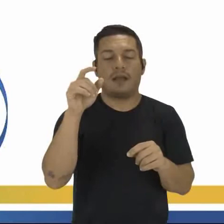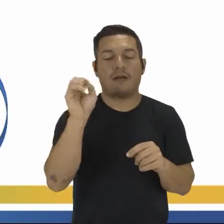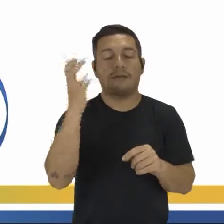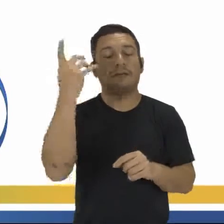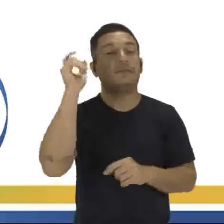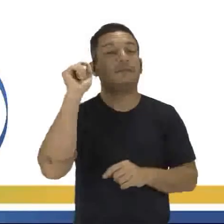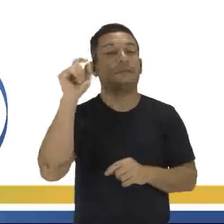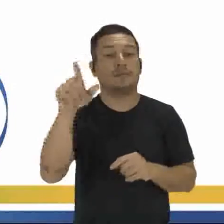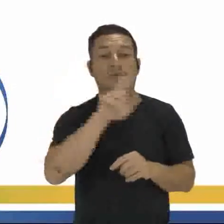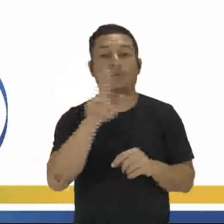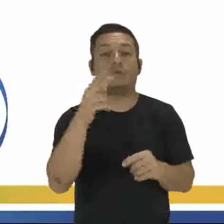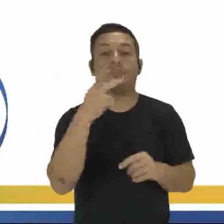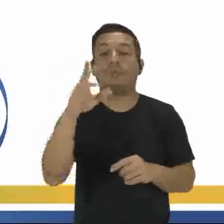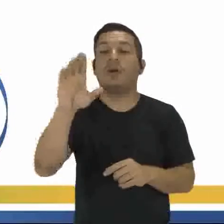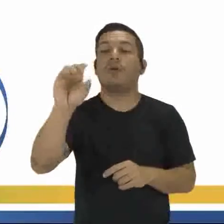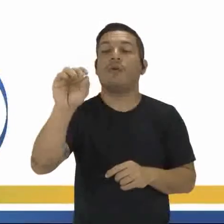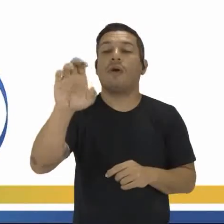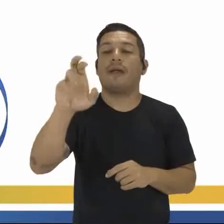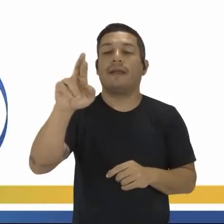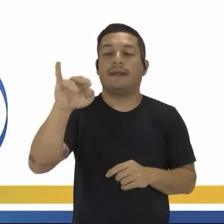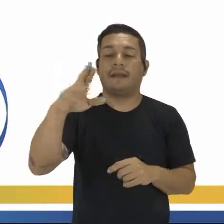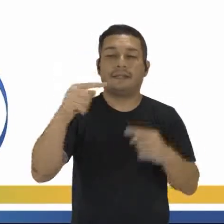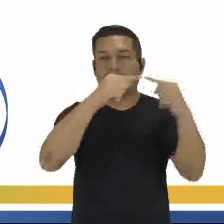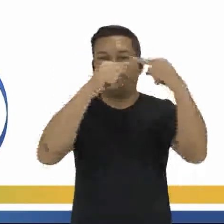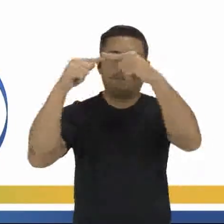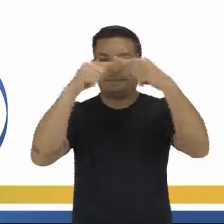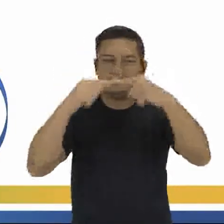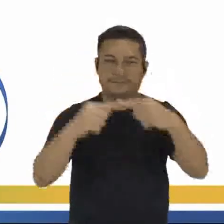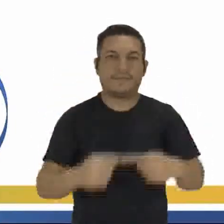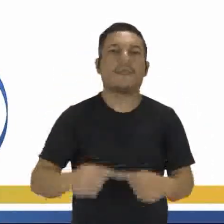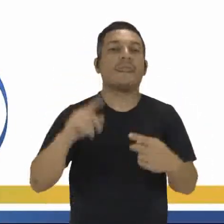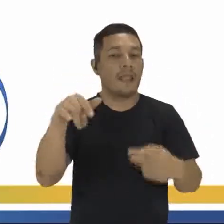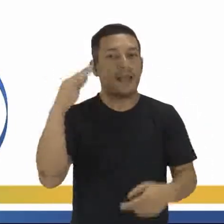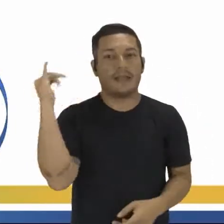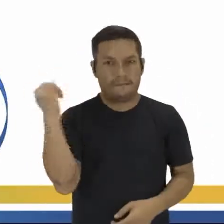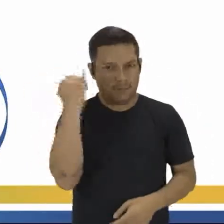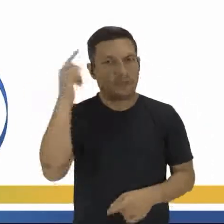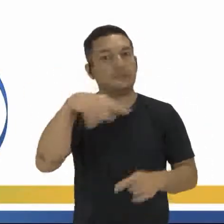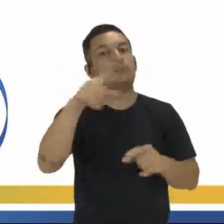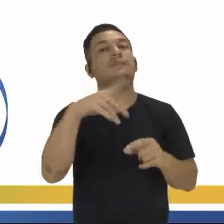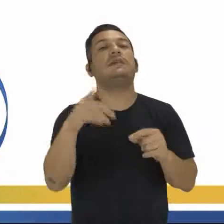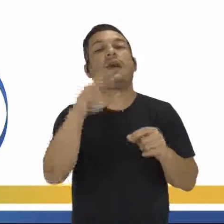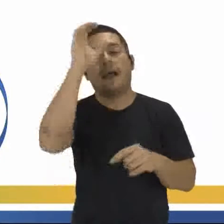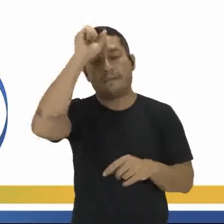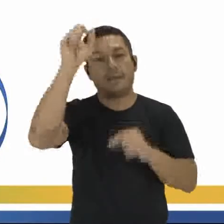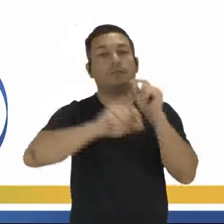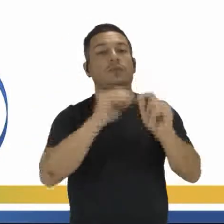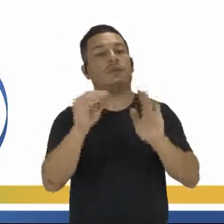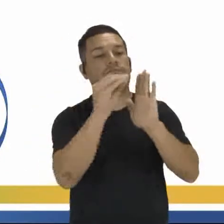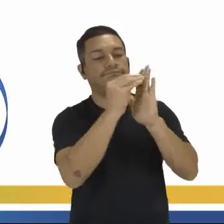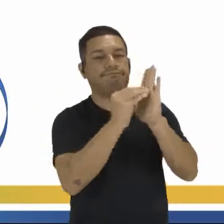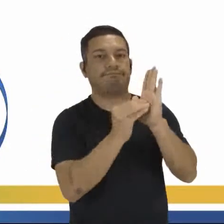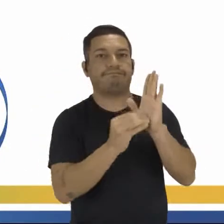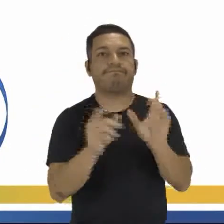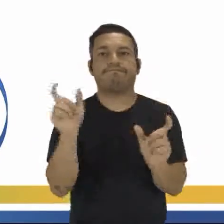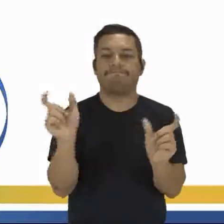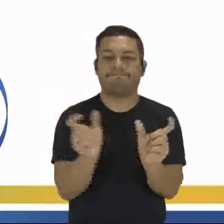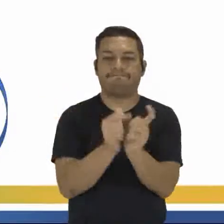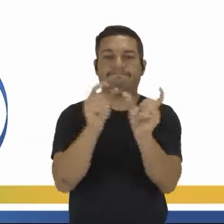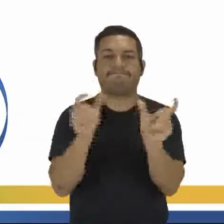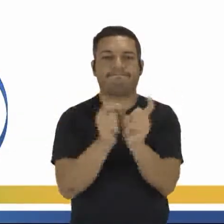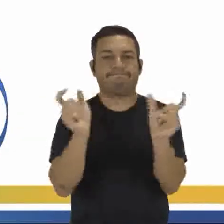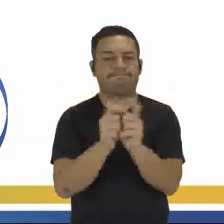aquilo que nós chamamos de coerência. Então é muito importante que você aprenda a empregar o máximo de conectivos